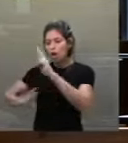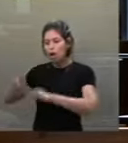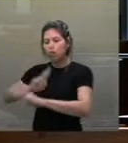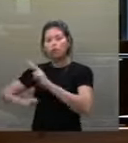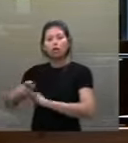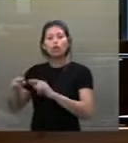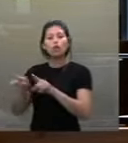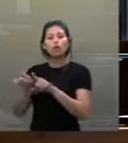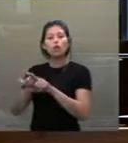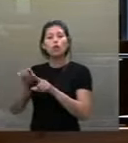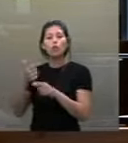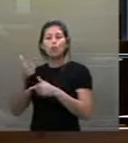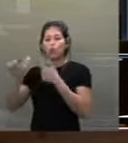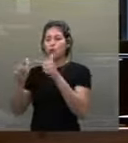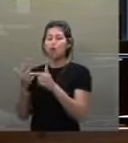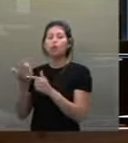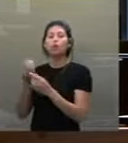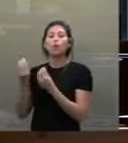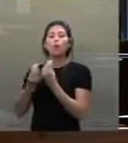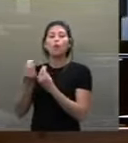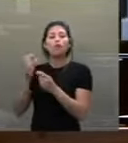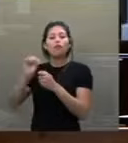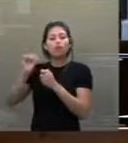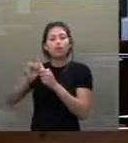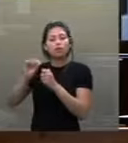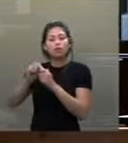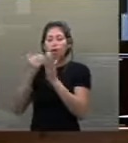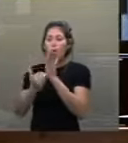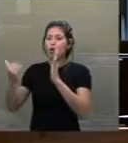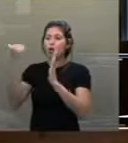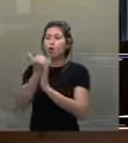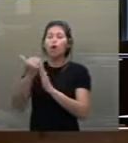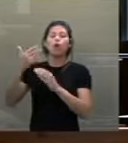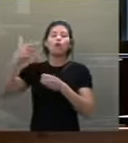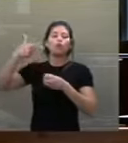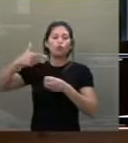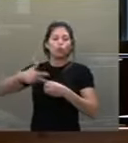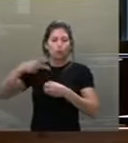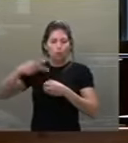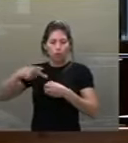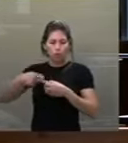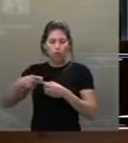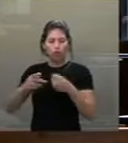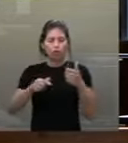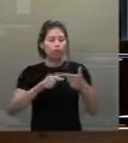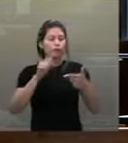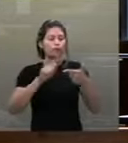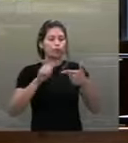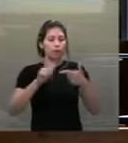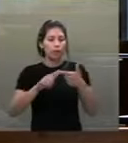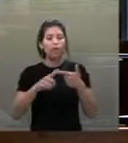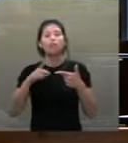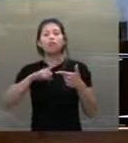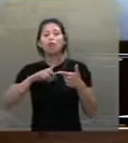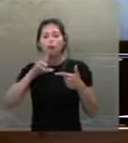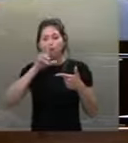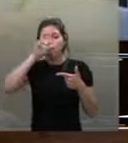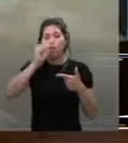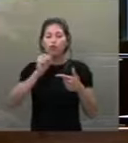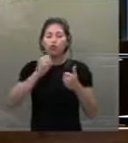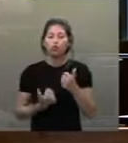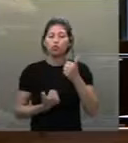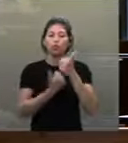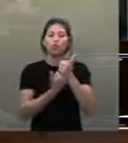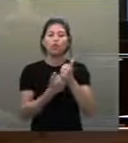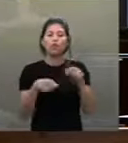às receitas extraordinárias auferidas com a alta do petróleo. Segundo, o reforço, senador